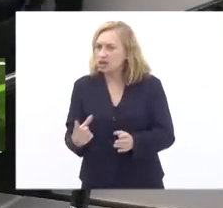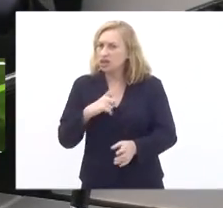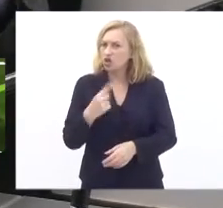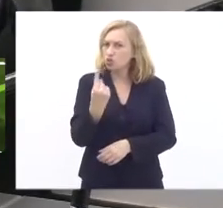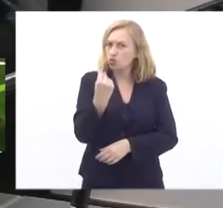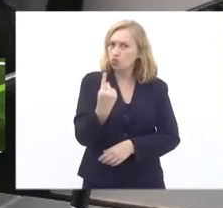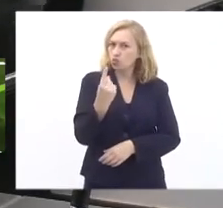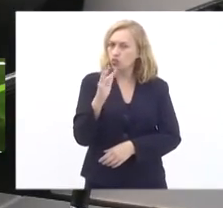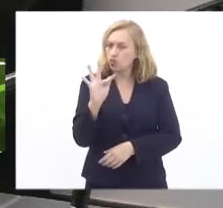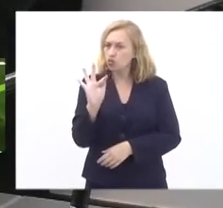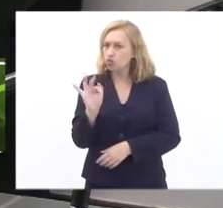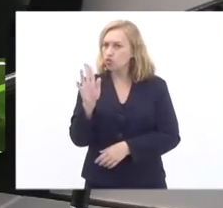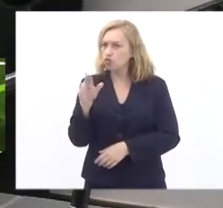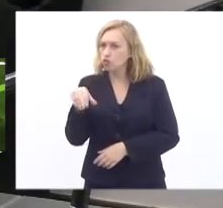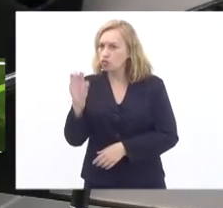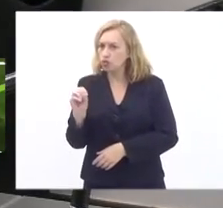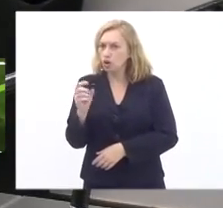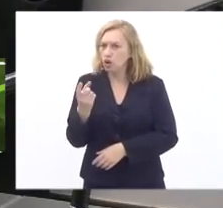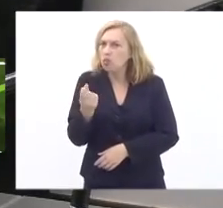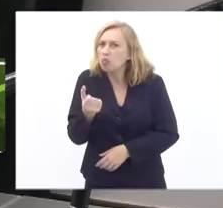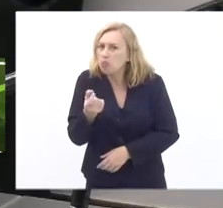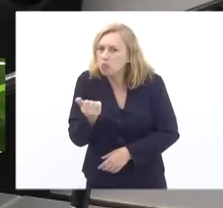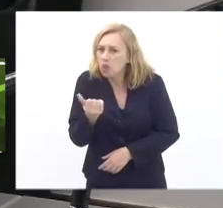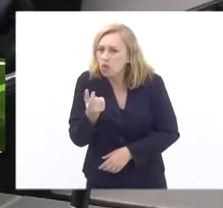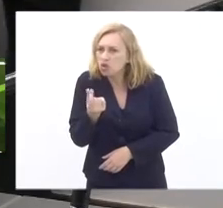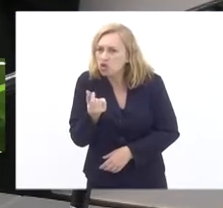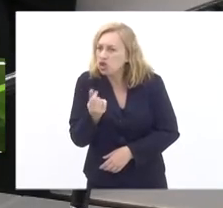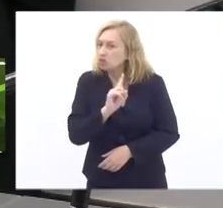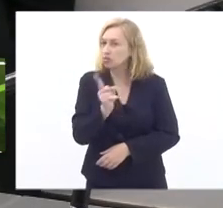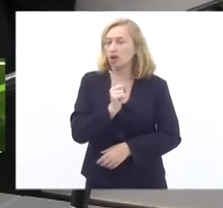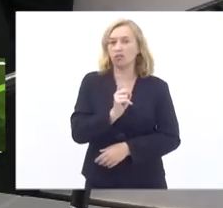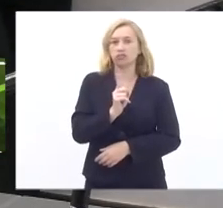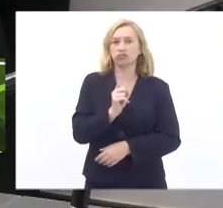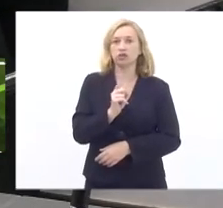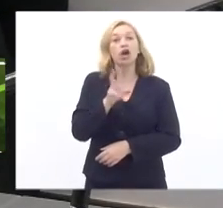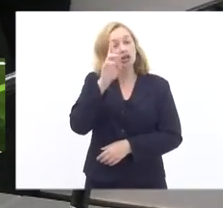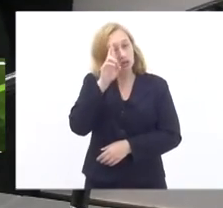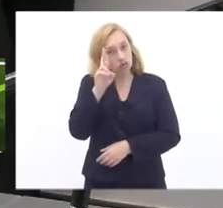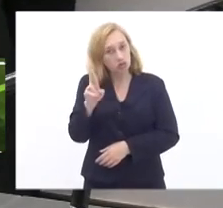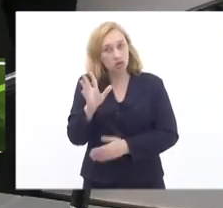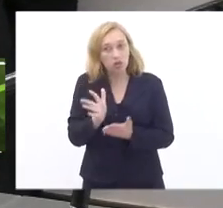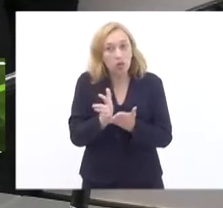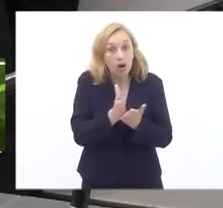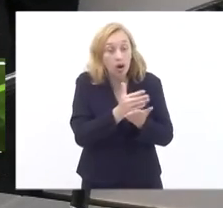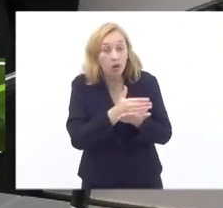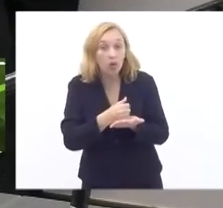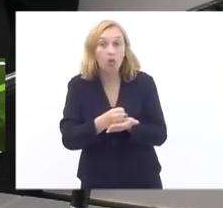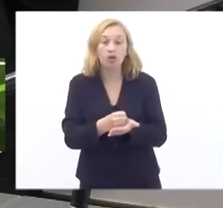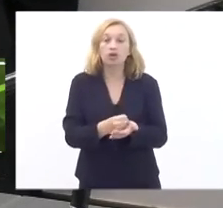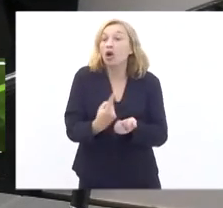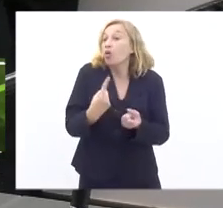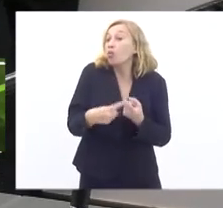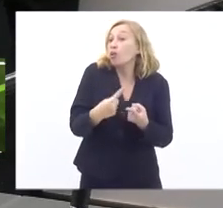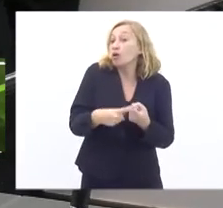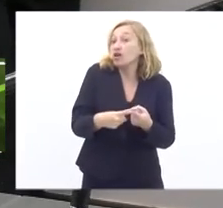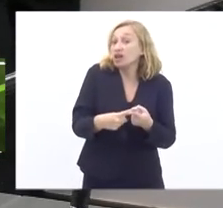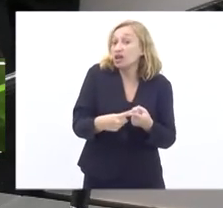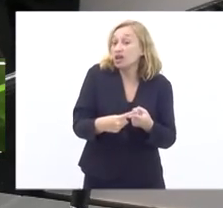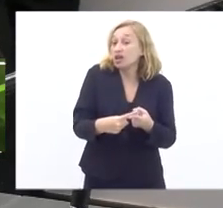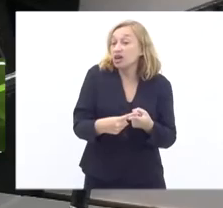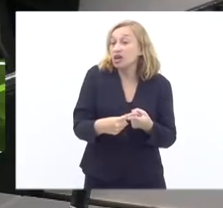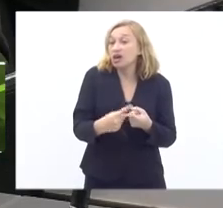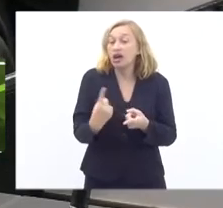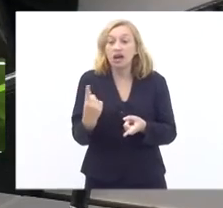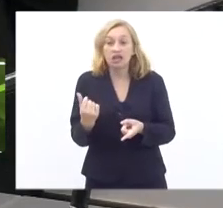fundo. Não é pouco dinheiro. Não é pouco dinheiro. Se o senhor recolhe, porque também é uma das... Porque a